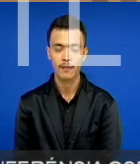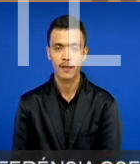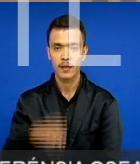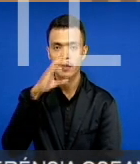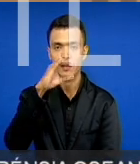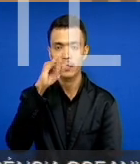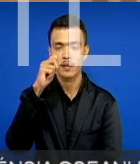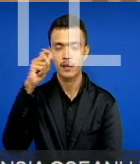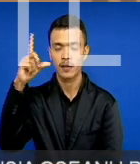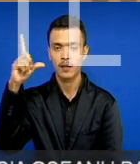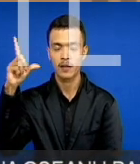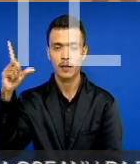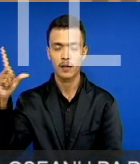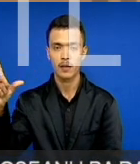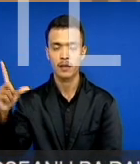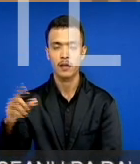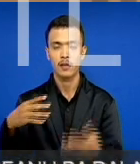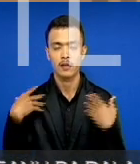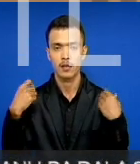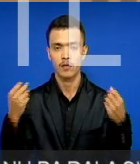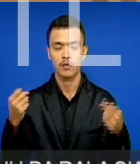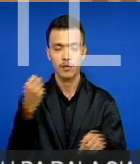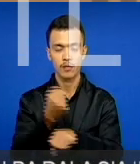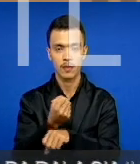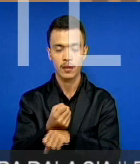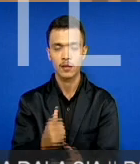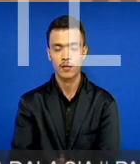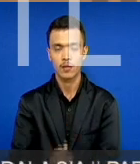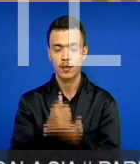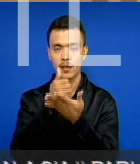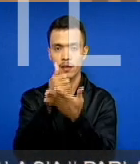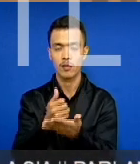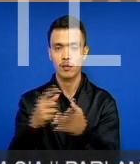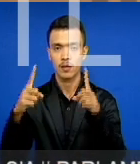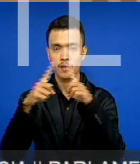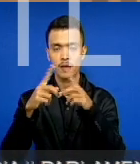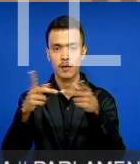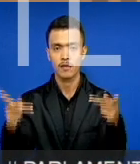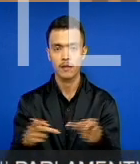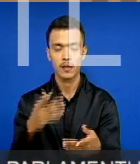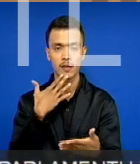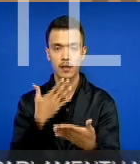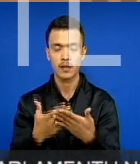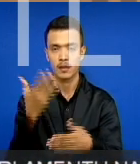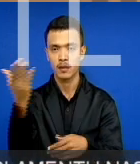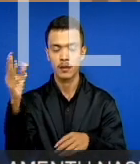Câmara Comércio e Indústria Timor-Leste se esforço macas pode contribuir para o setor produtividade e a